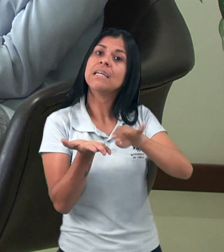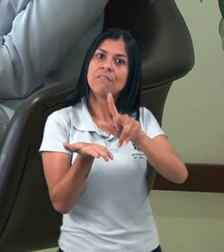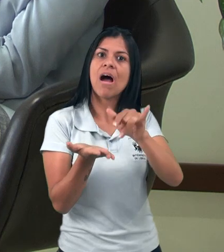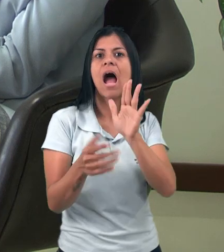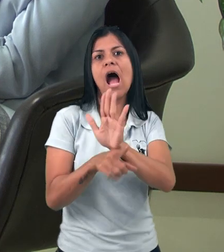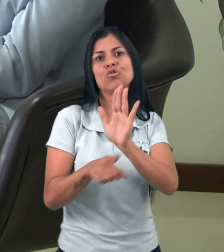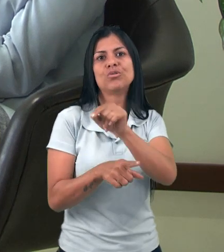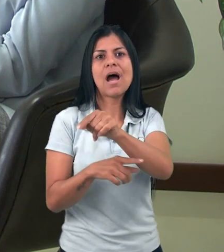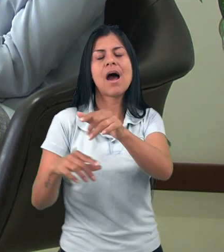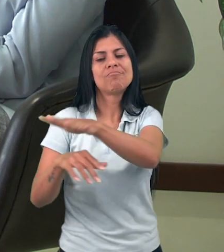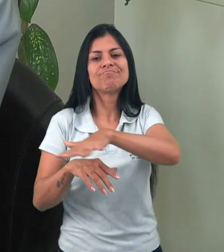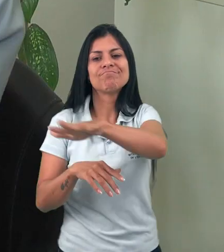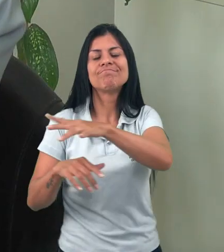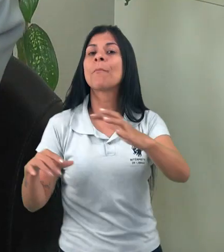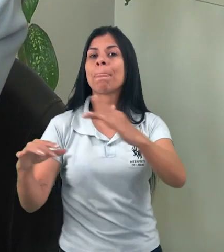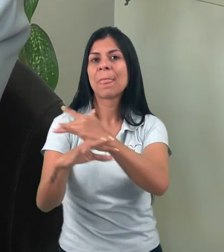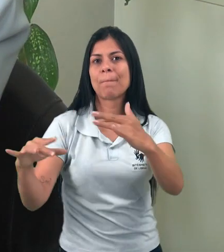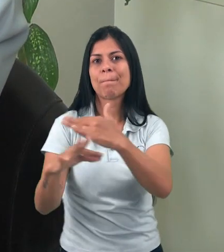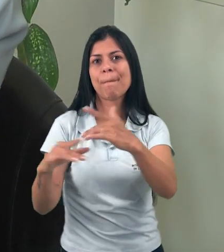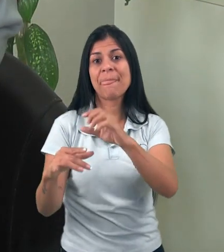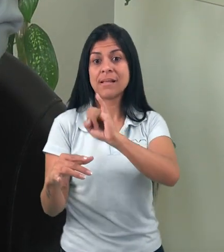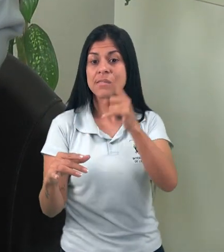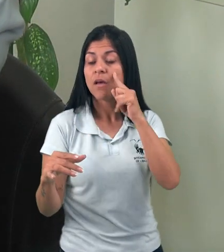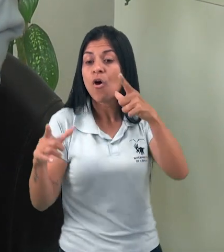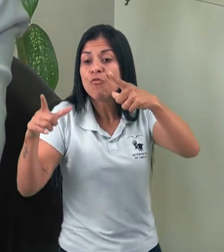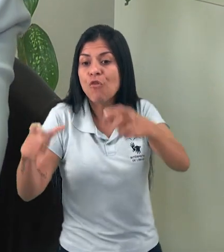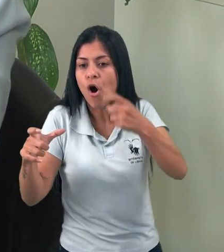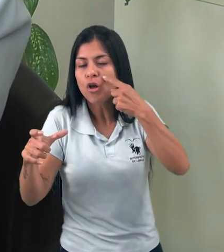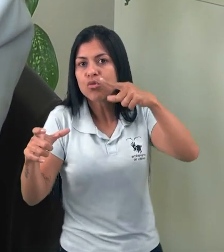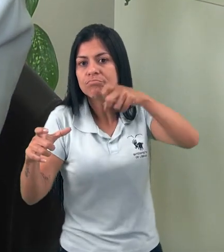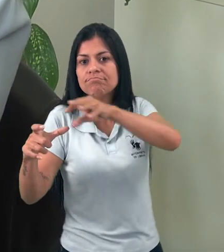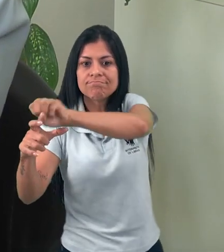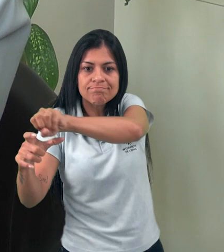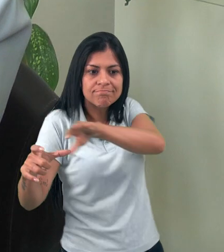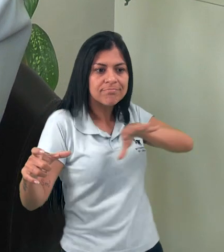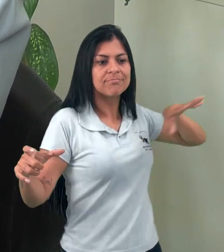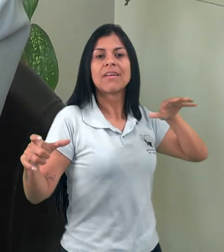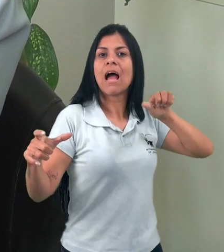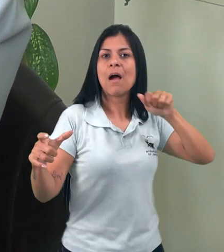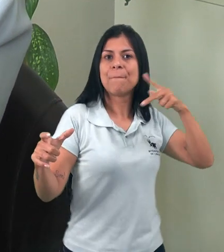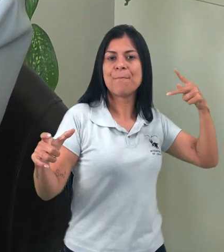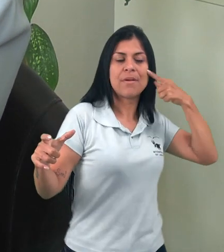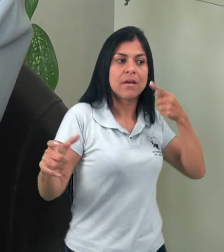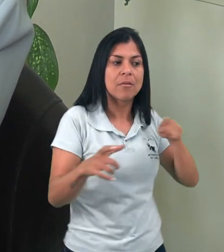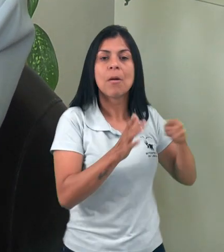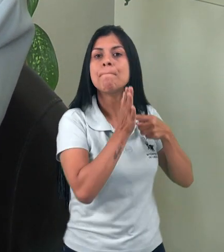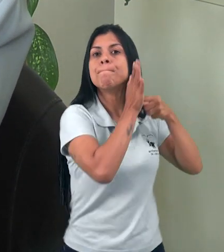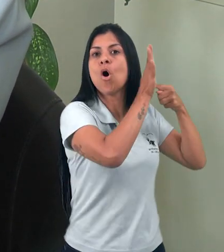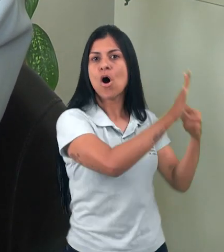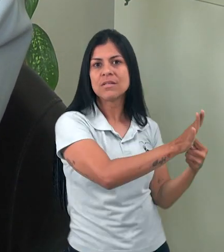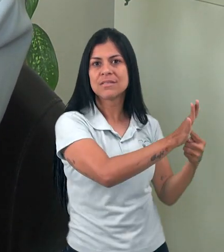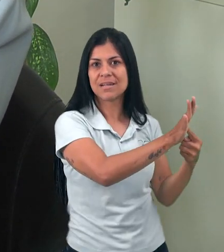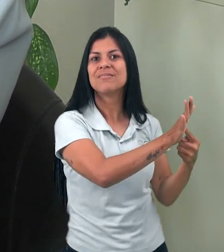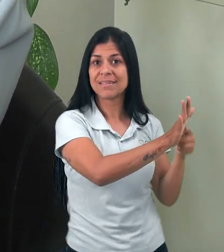qualquer unidade básica de saúde pode usar para fotografar a lesão, e esse aplicativo faz a leitura